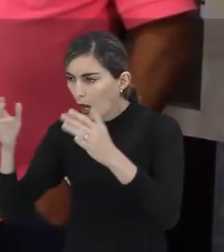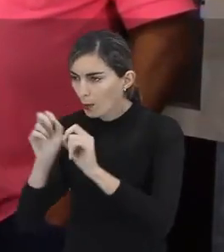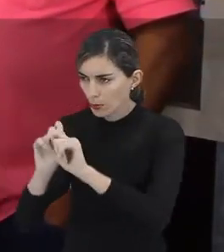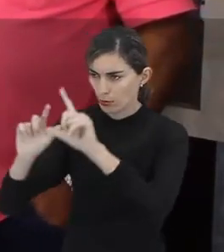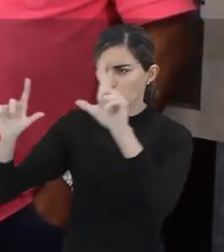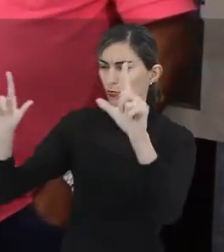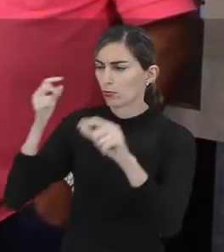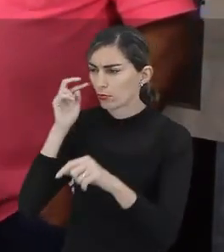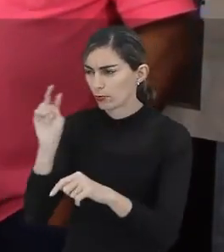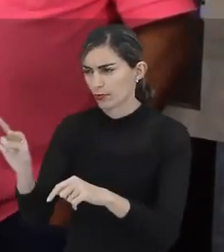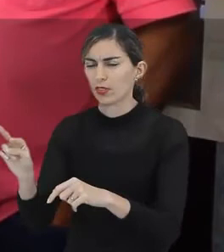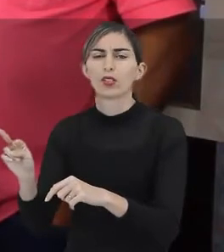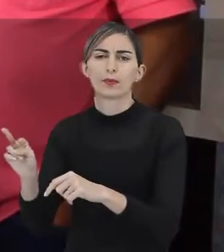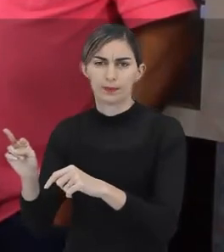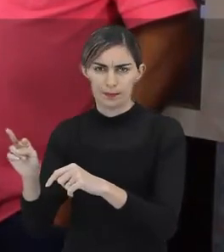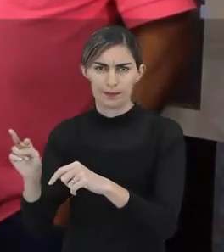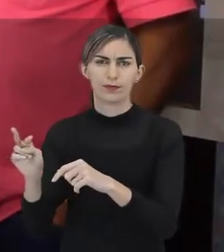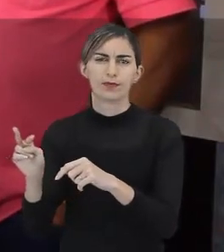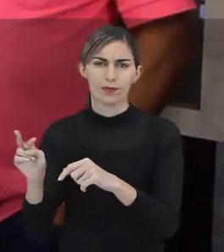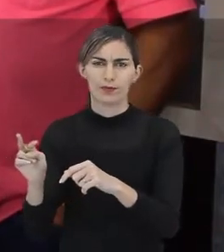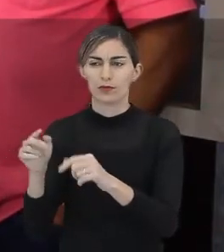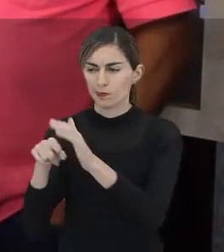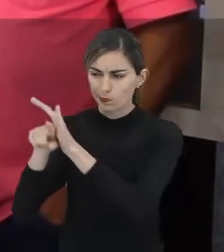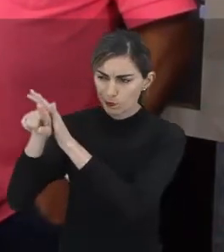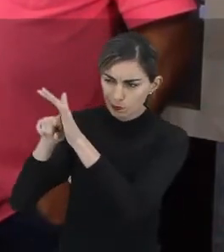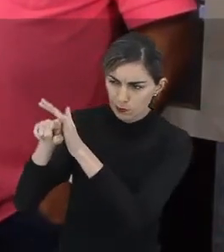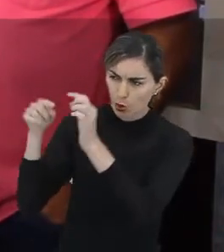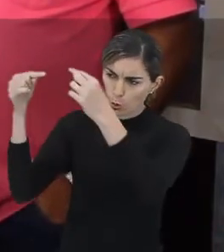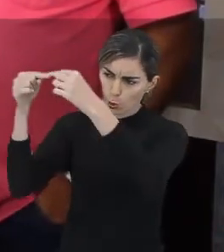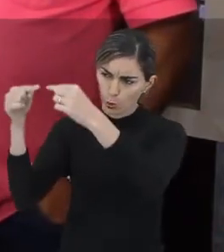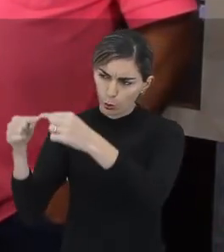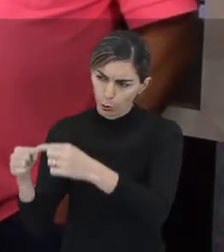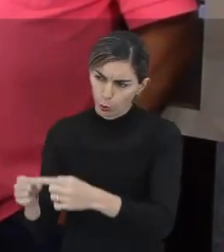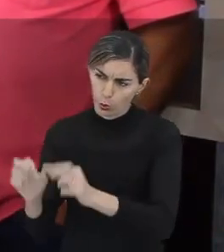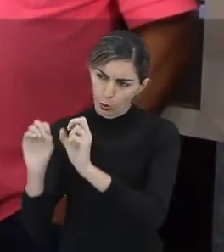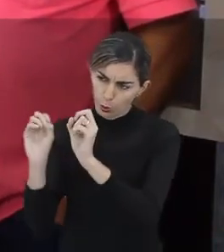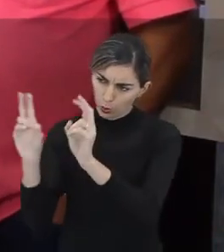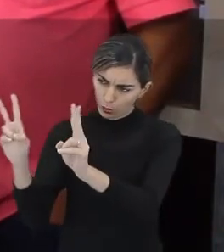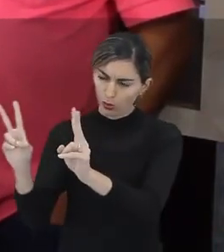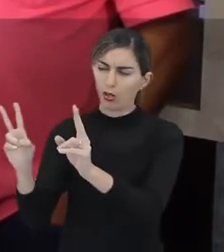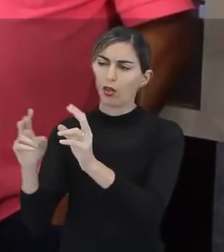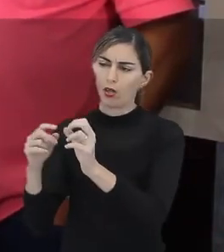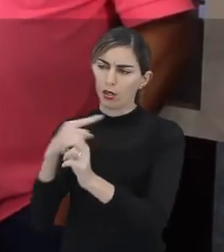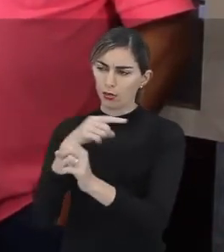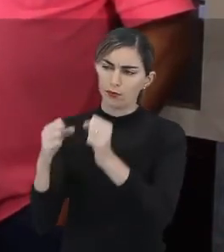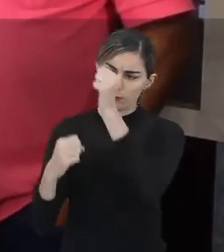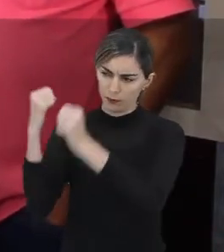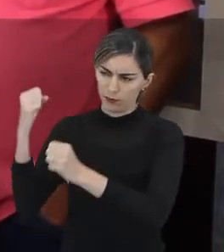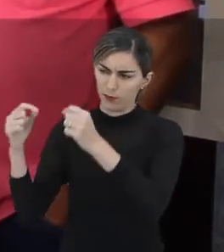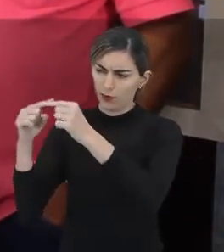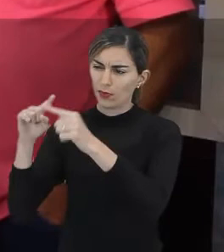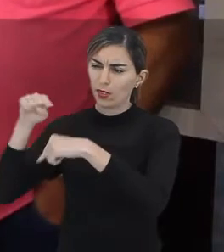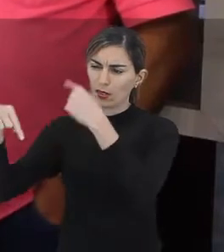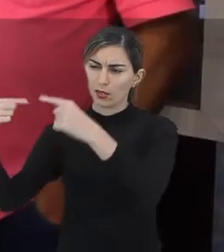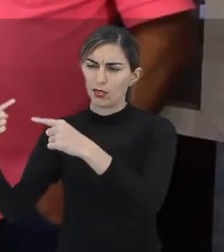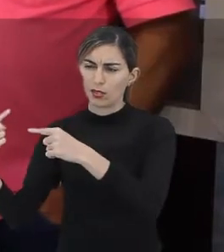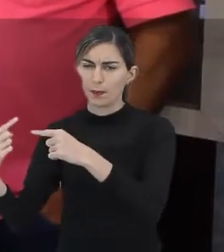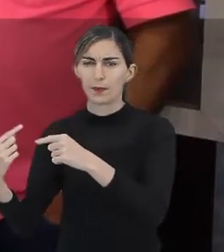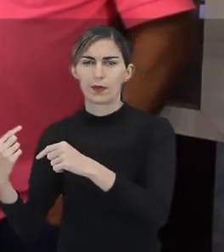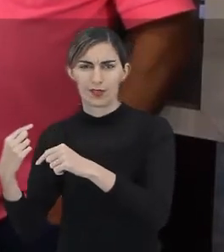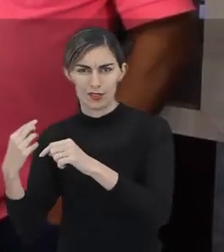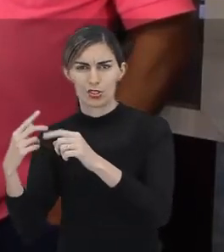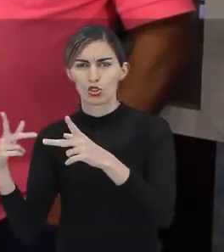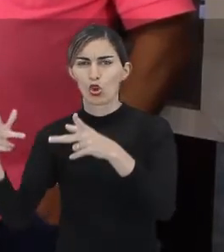projeto, no caso hoje usamos o Promob, eu verifico se está tudo de acordo com o sistema produtivo. Em seguida, eu exporto ele